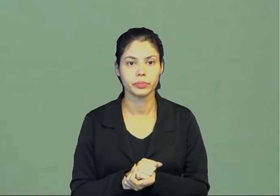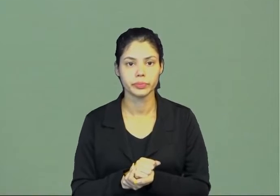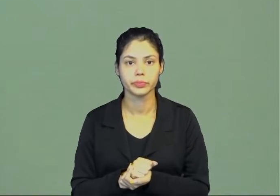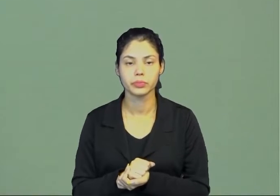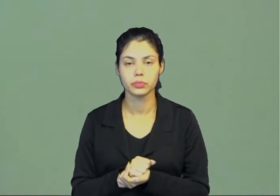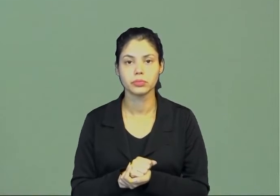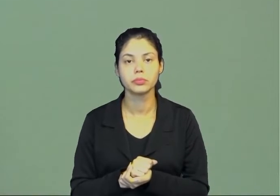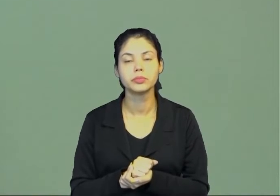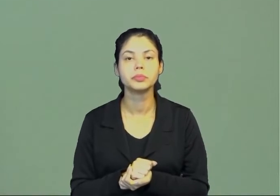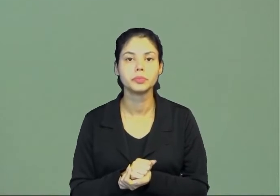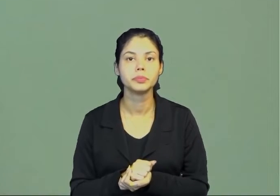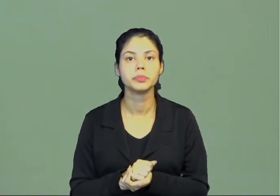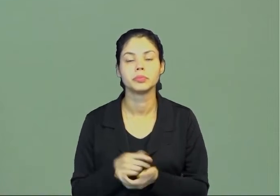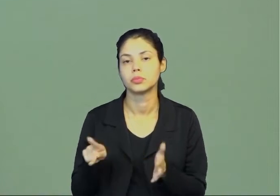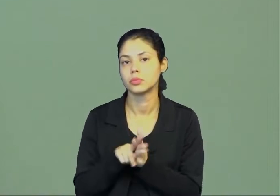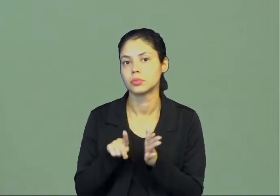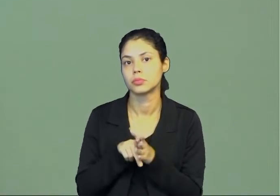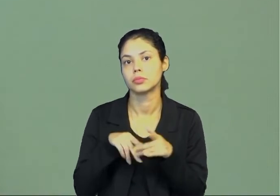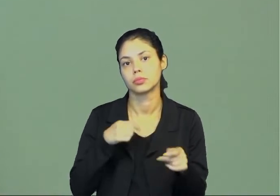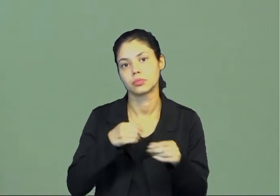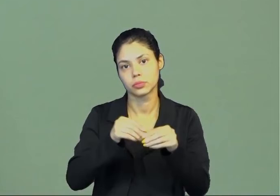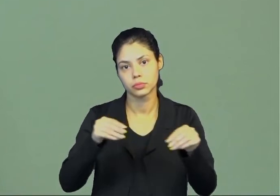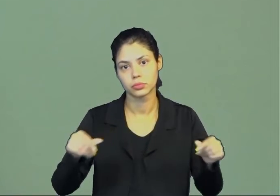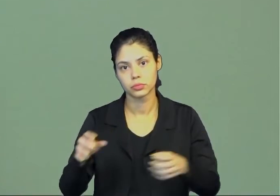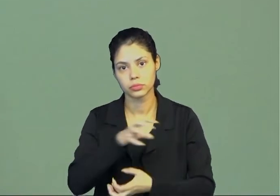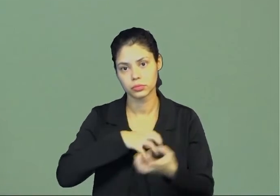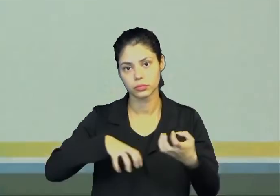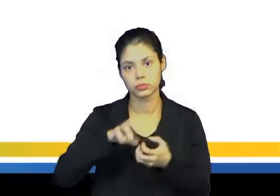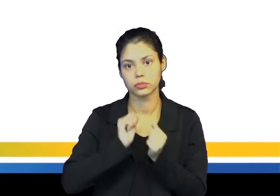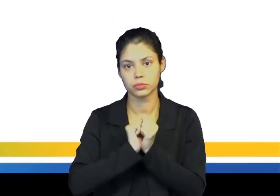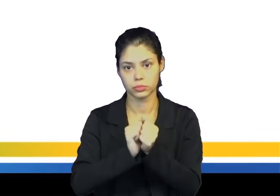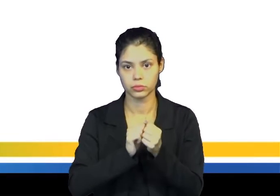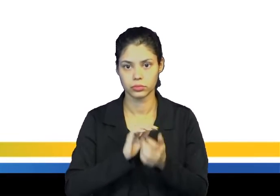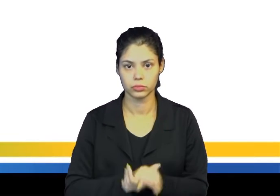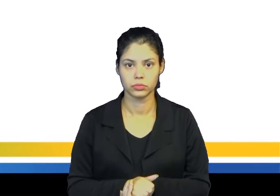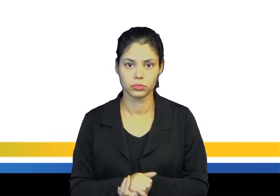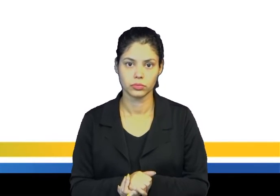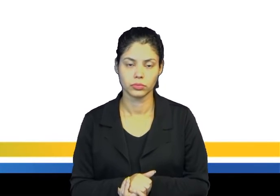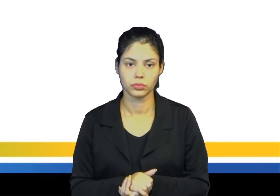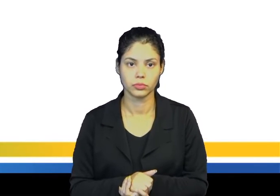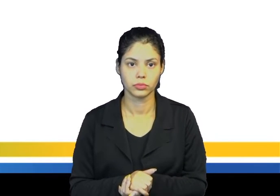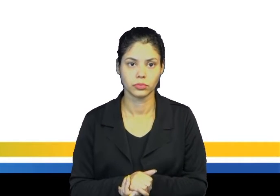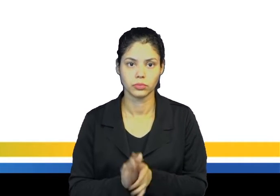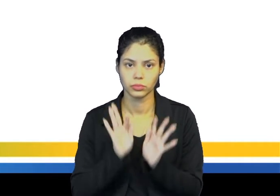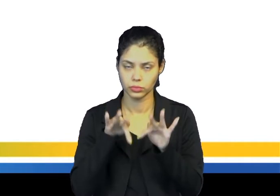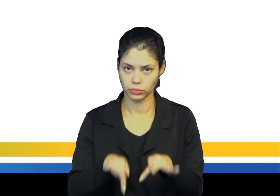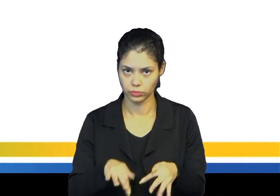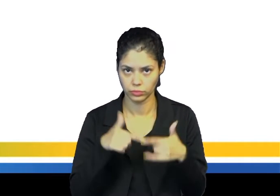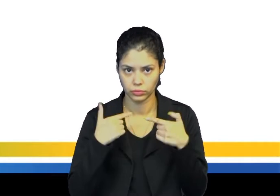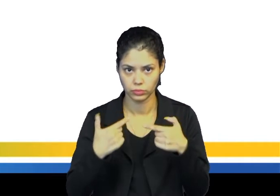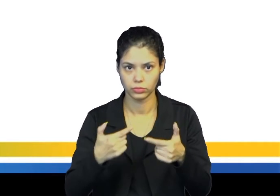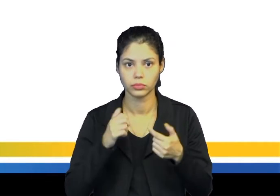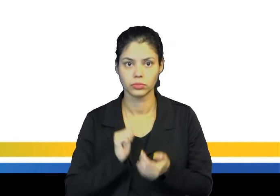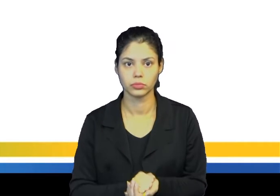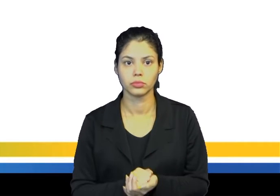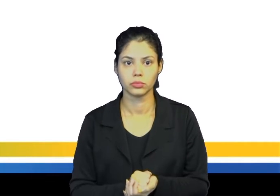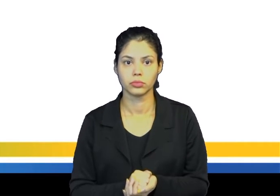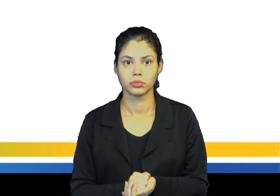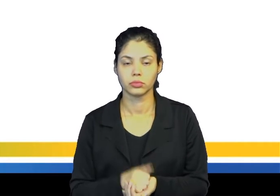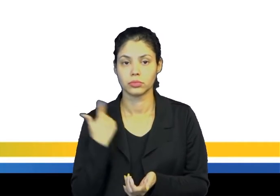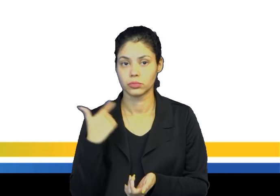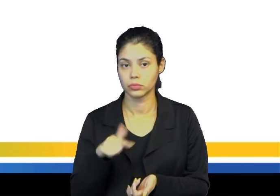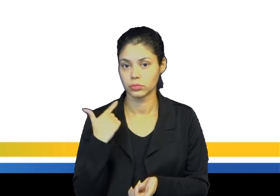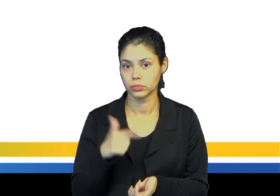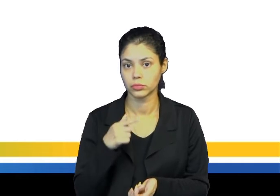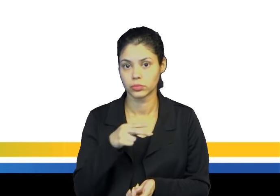conter lá as inquietações do seu território e acontece a Revolução Russa. Vamos entender aí o fim da guerra, né? Sem a Rússia